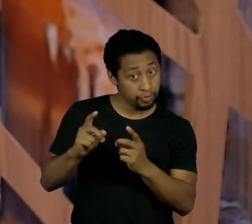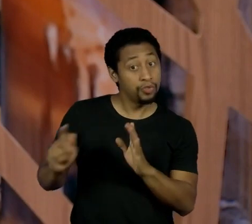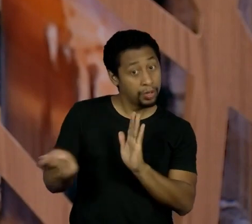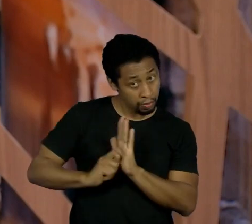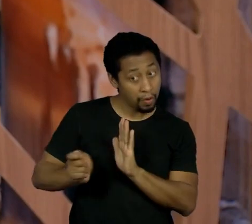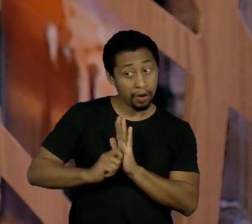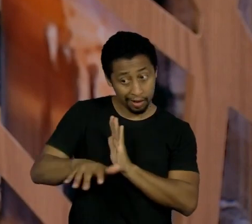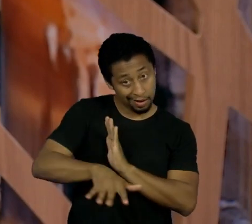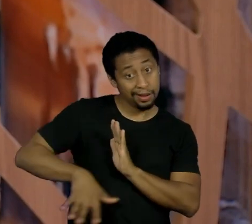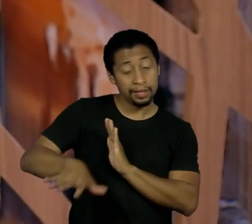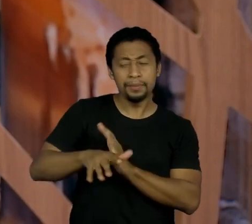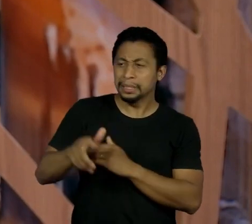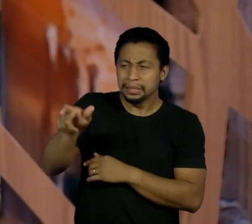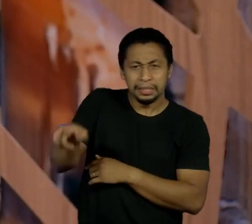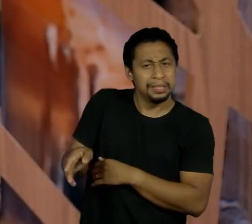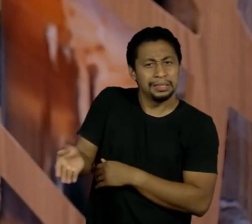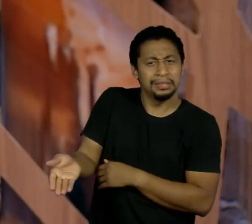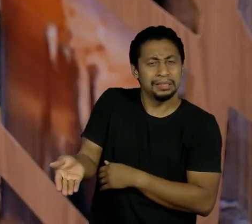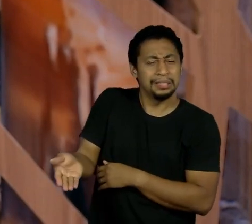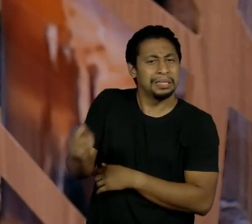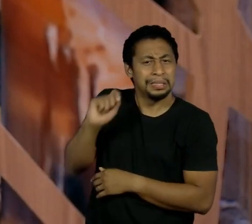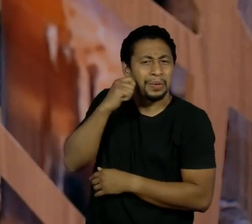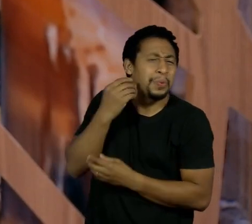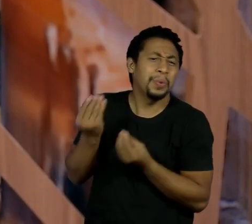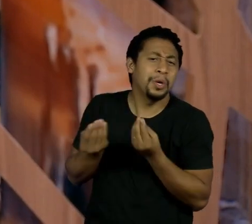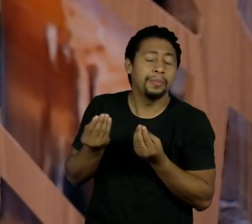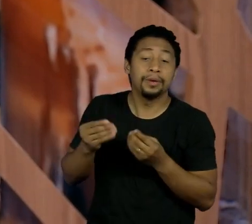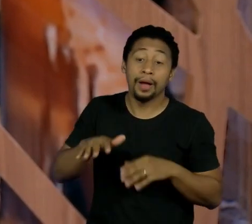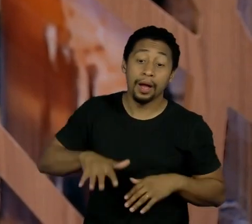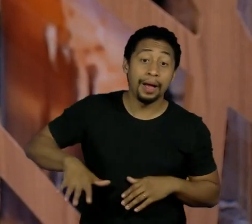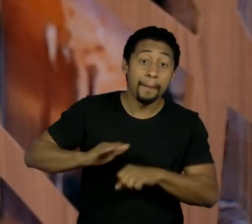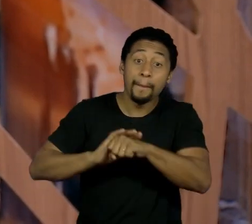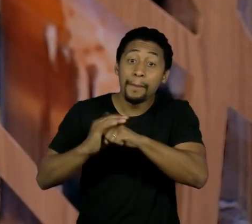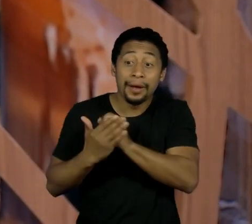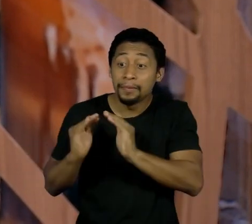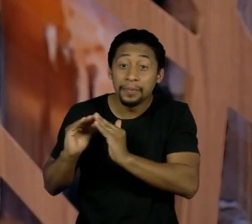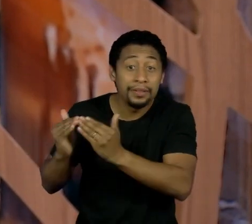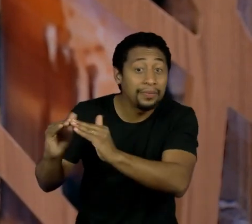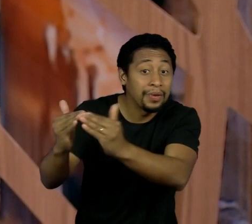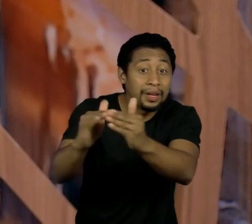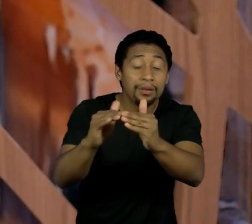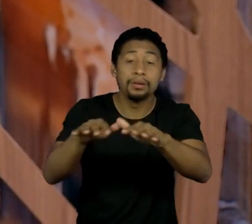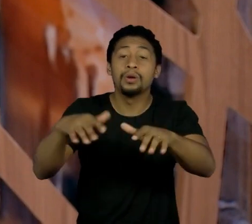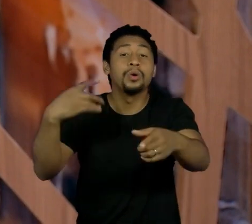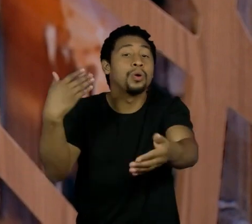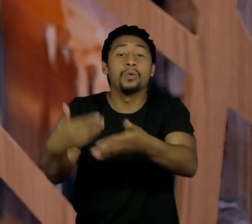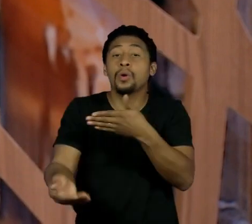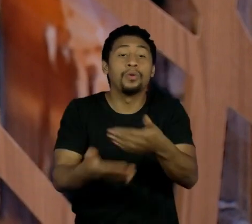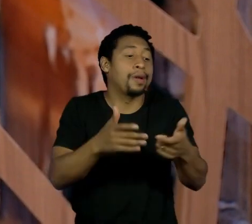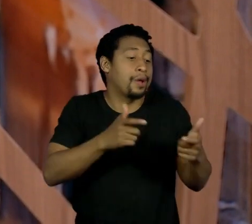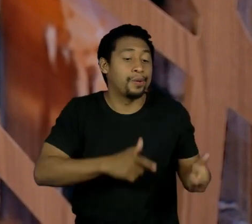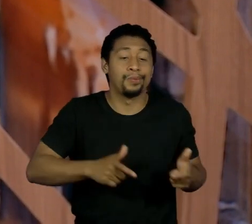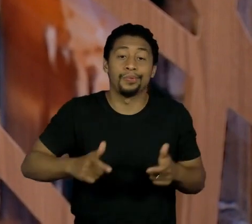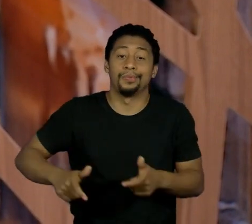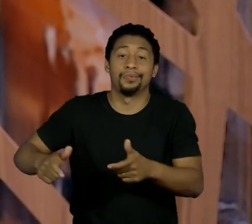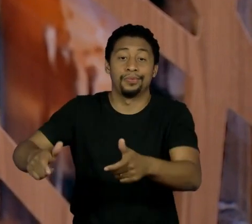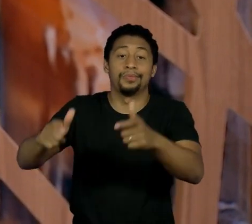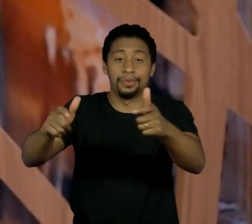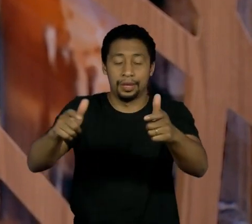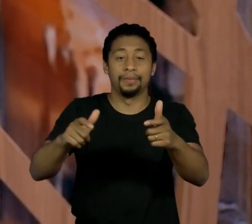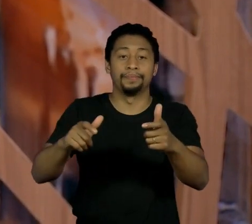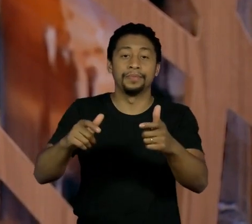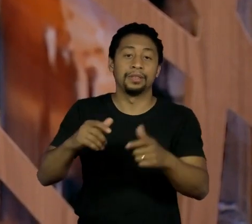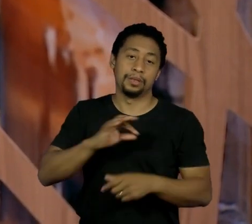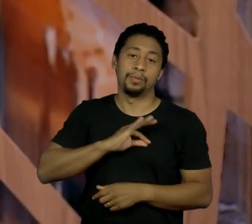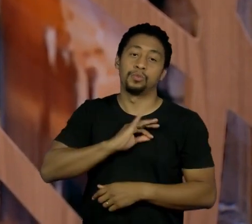Ora, se você está dentro de um bairro periférico, qualquer lugar que a polícia disser para o juiz que é um lugar de